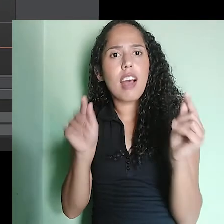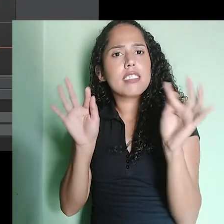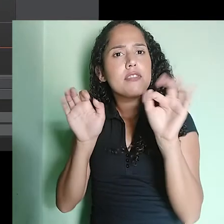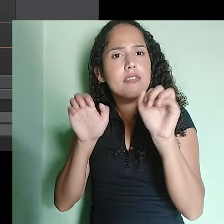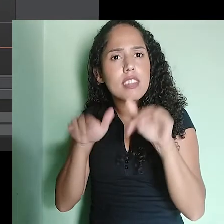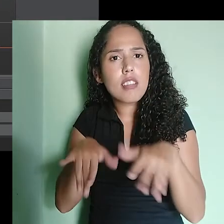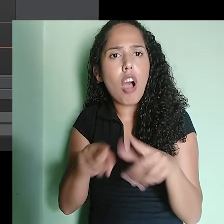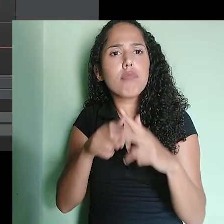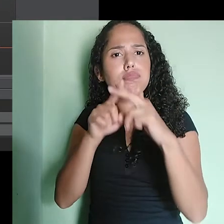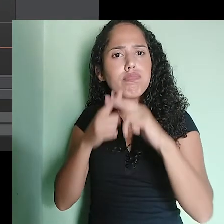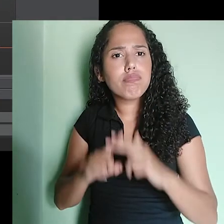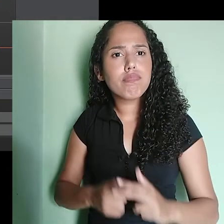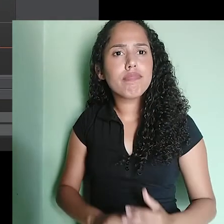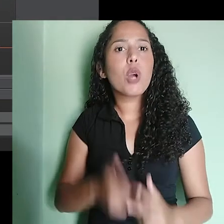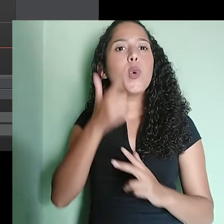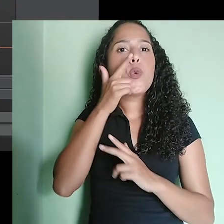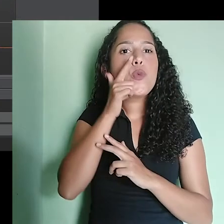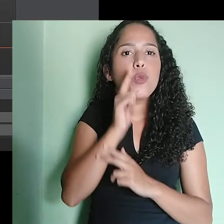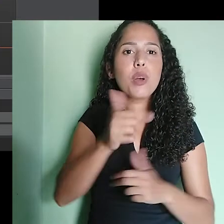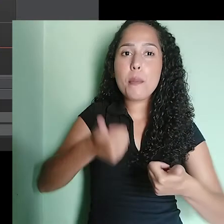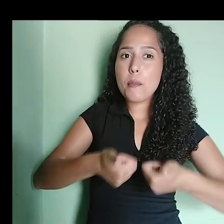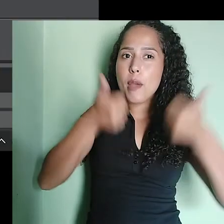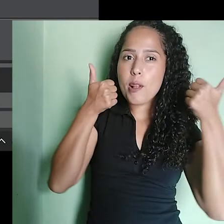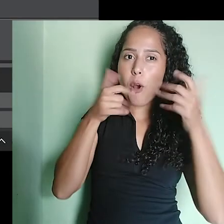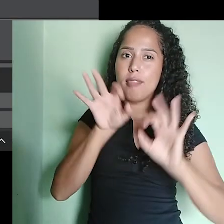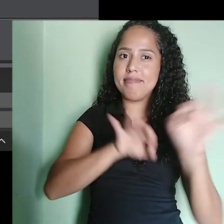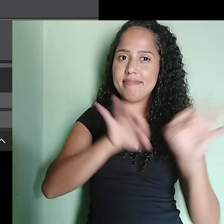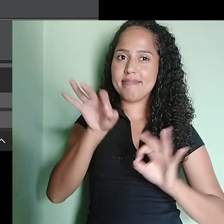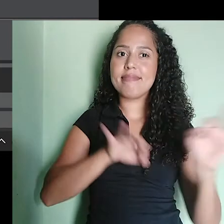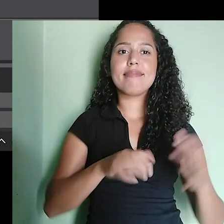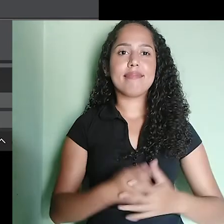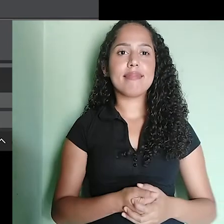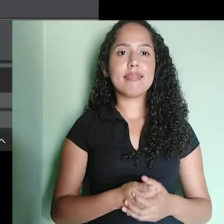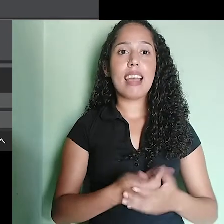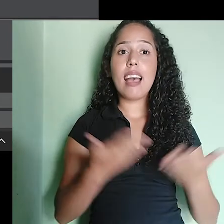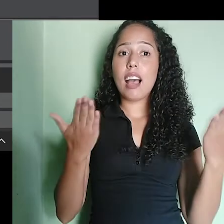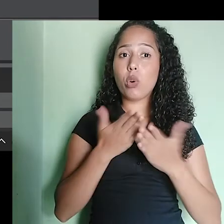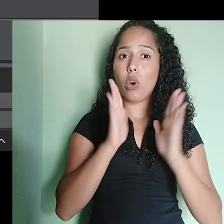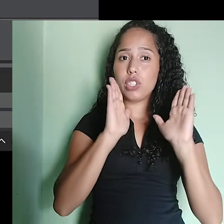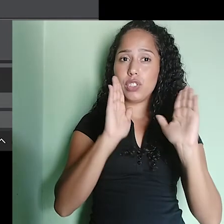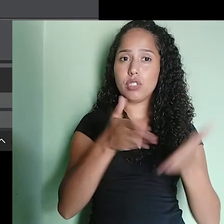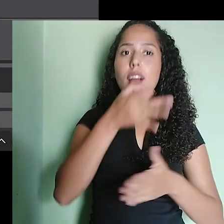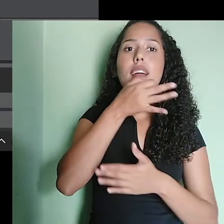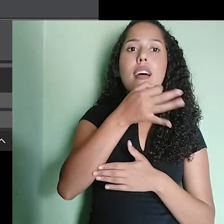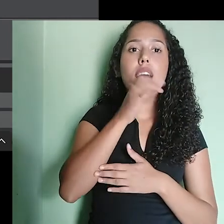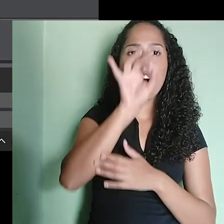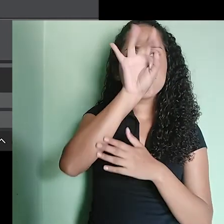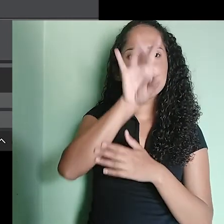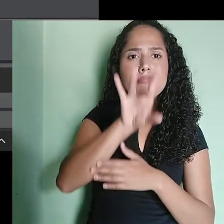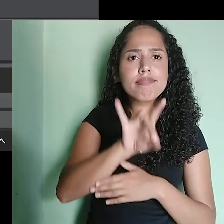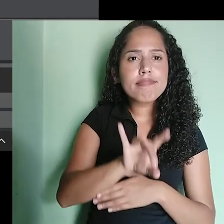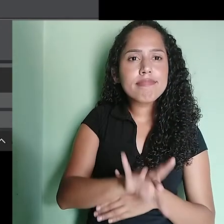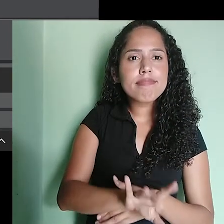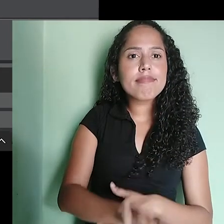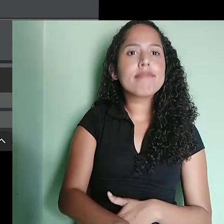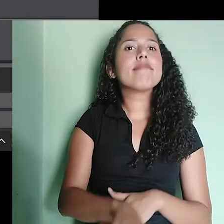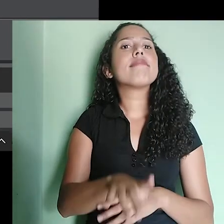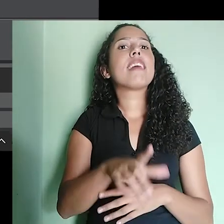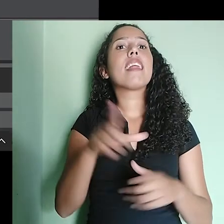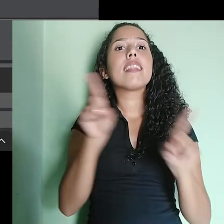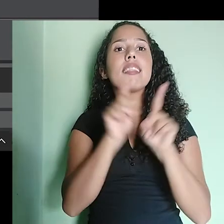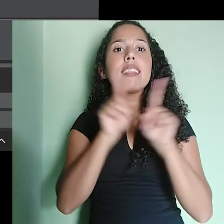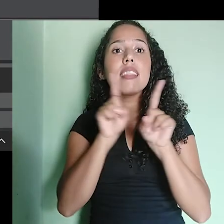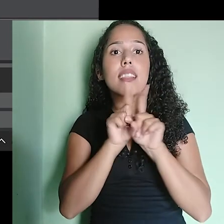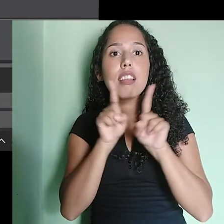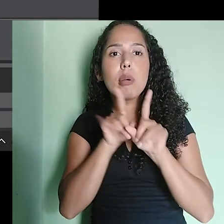um resultado melhor na sua produção. Eu já tenho aqui todos os áudios sincronizados, eu já recortei o